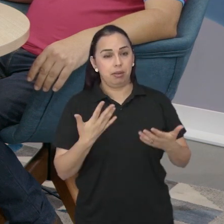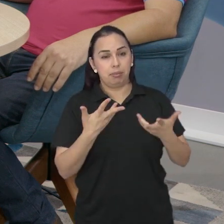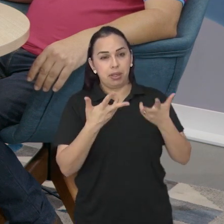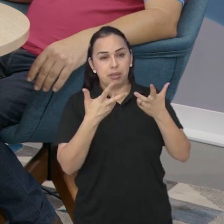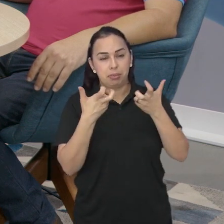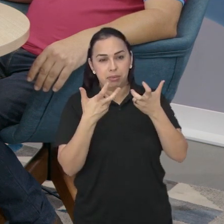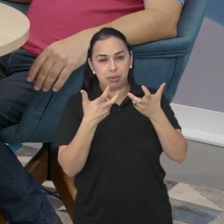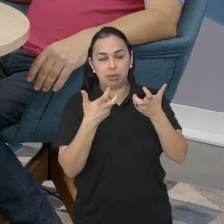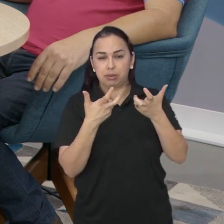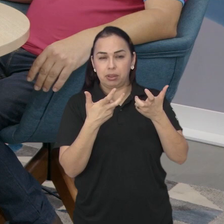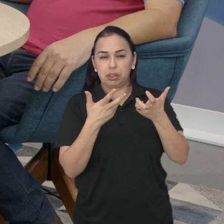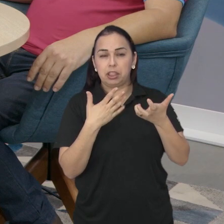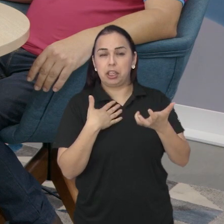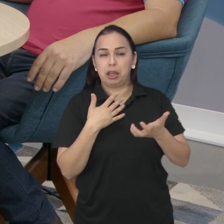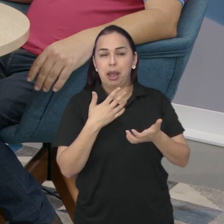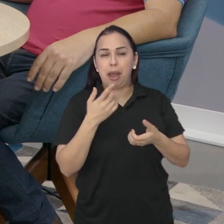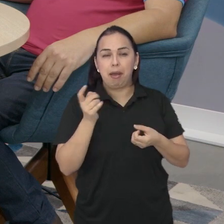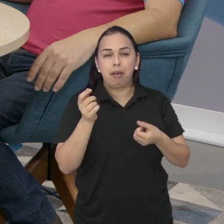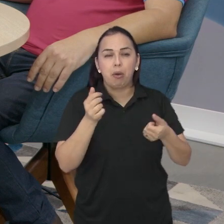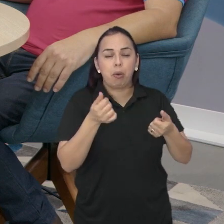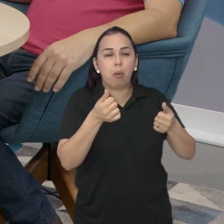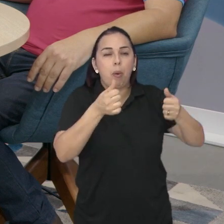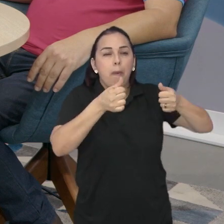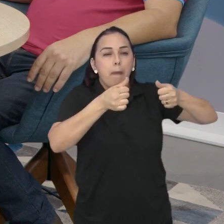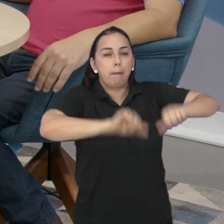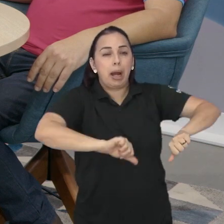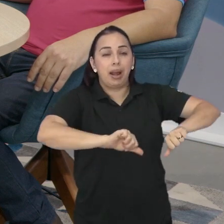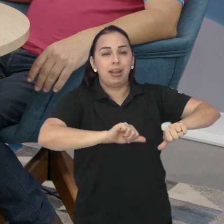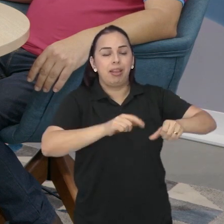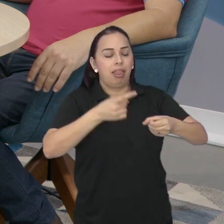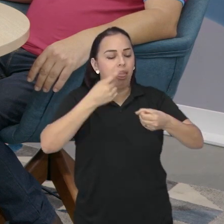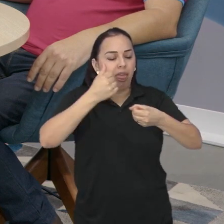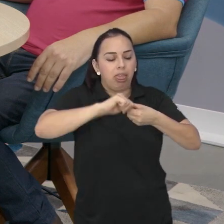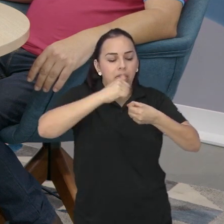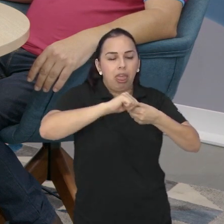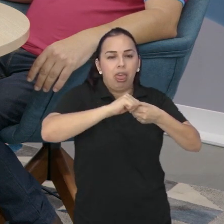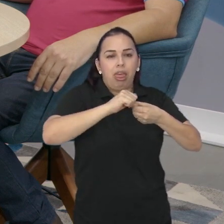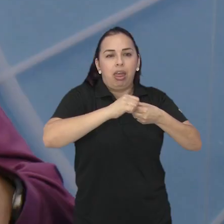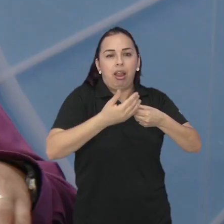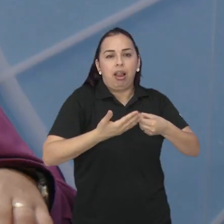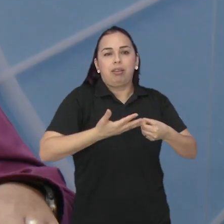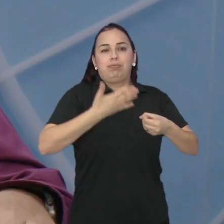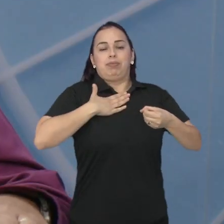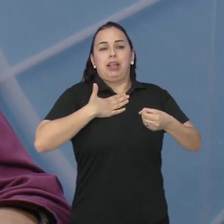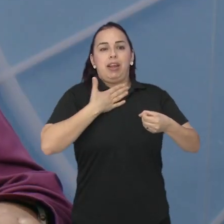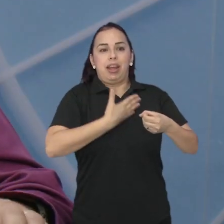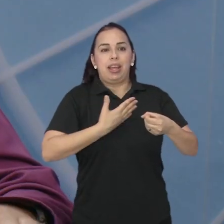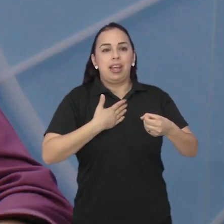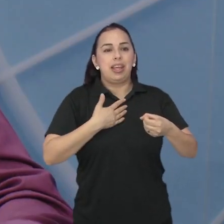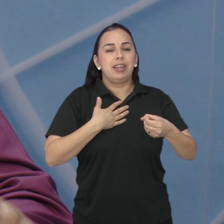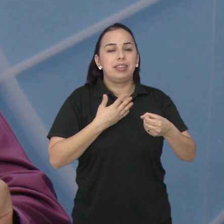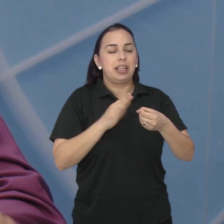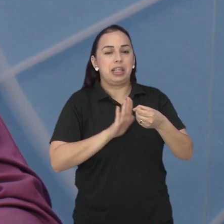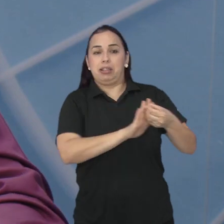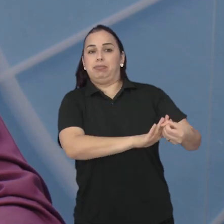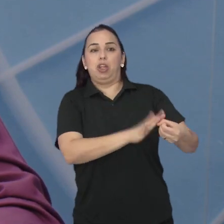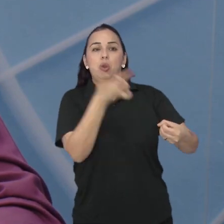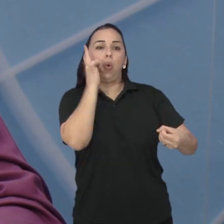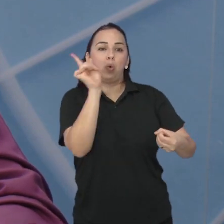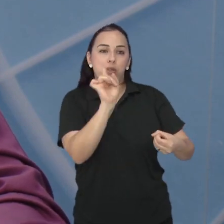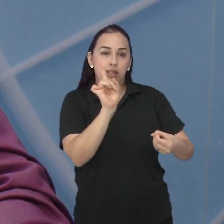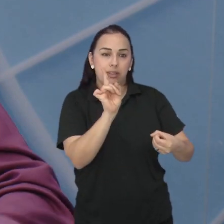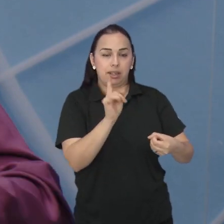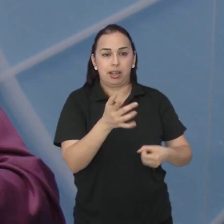ele começa a ser crônico, a partir que ele não consegue viver sem aquilo. Quando você pega a pessoa que faz uso de